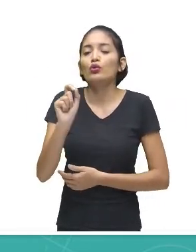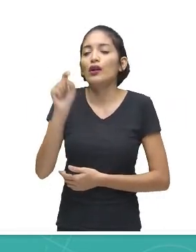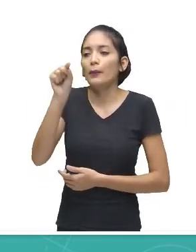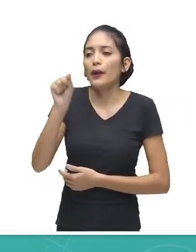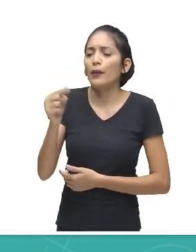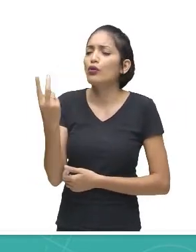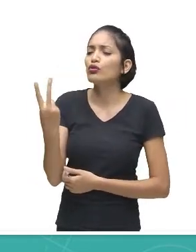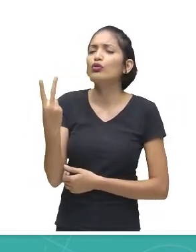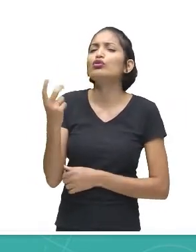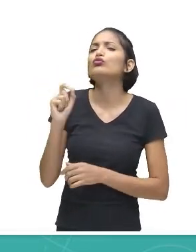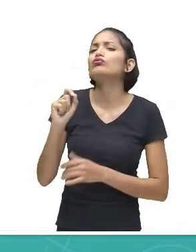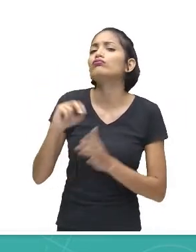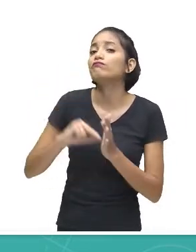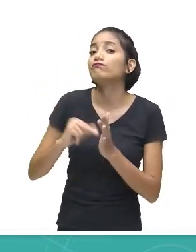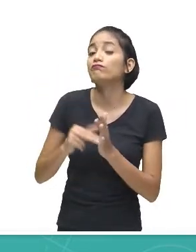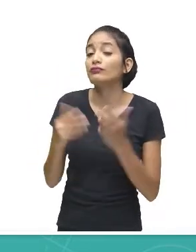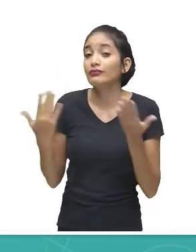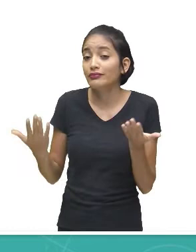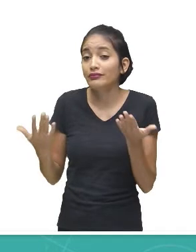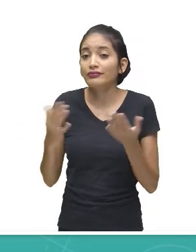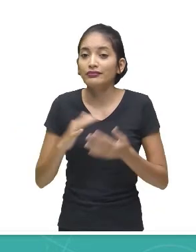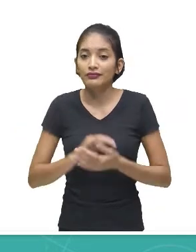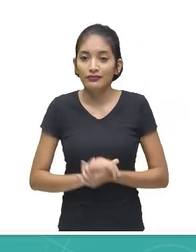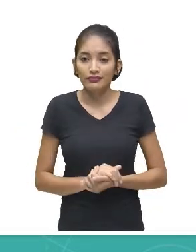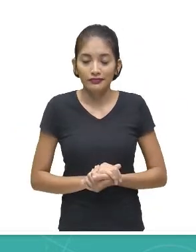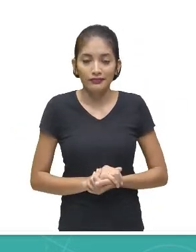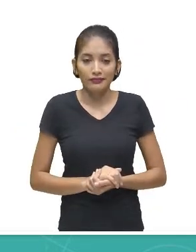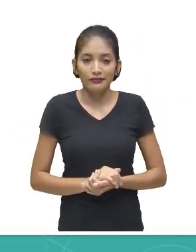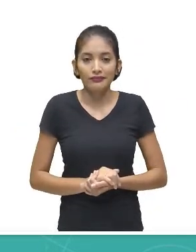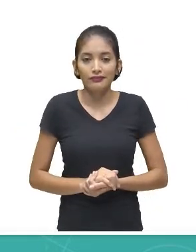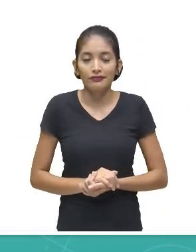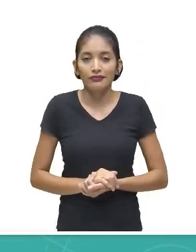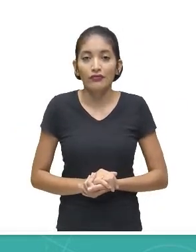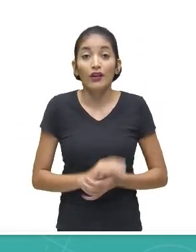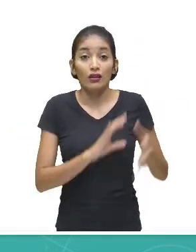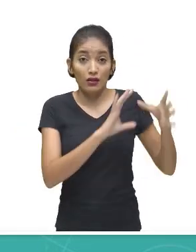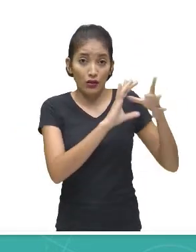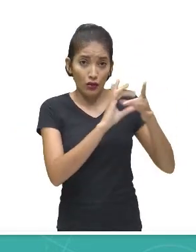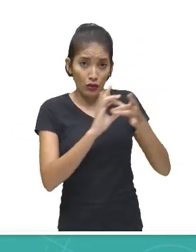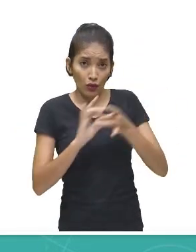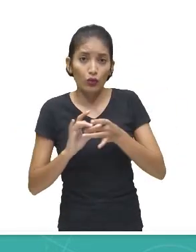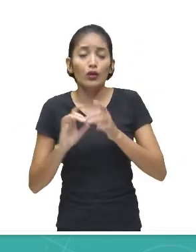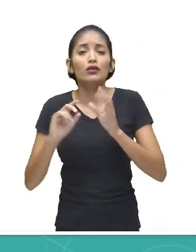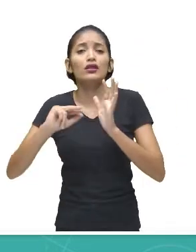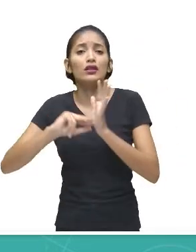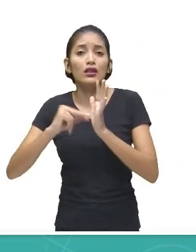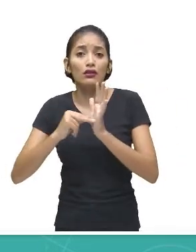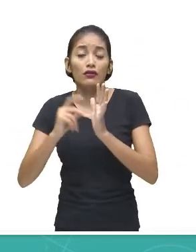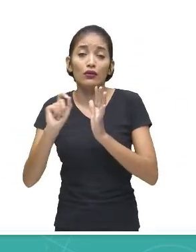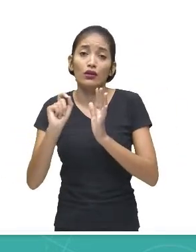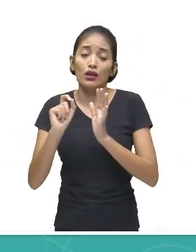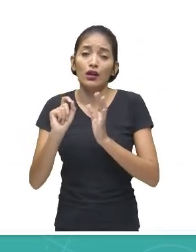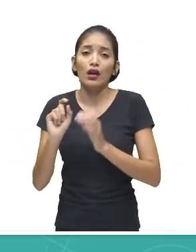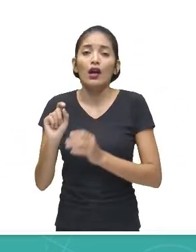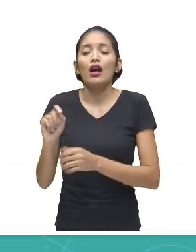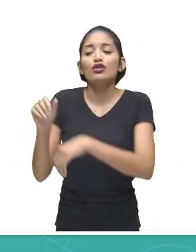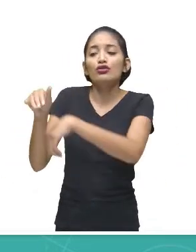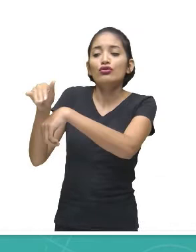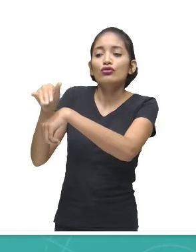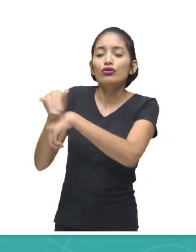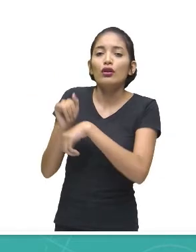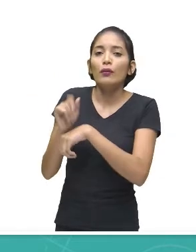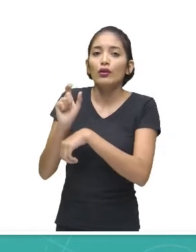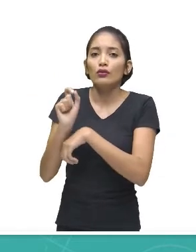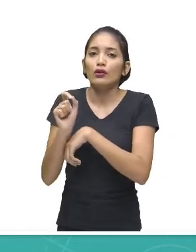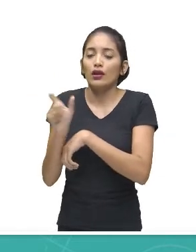significa esses 2 pontos? Os 2 pontos nesse contexto aí, ele significa que está chamando a